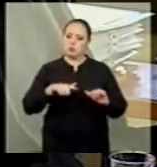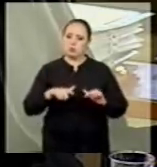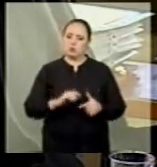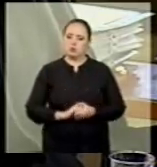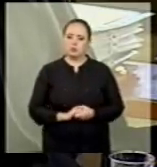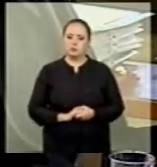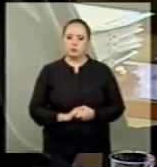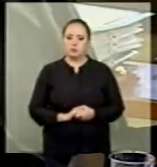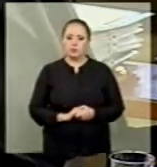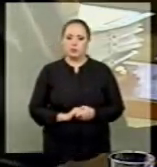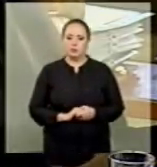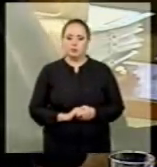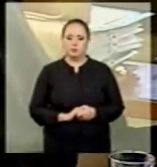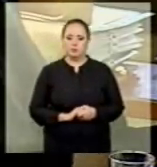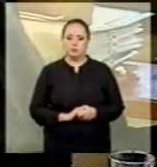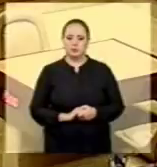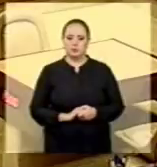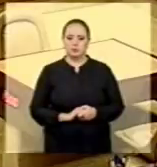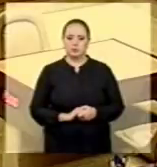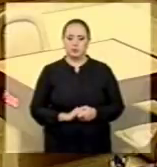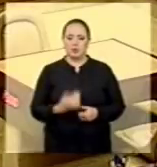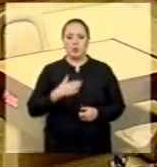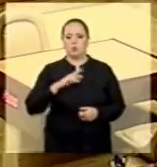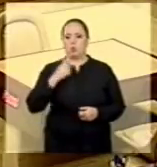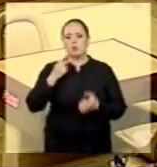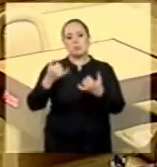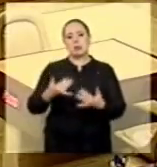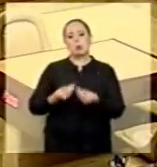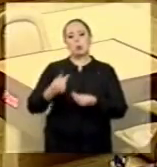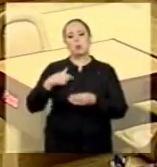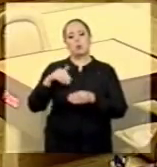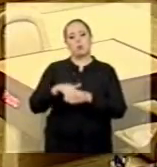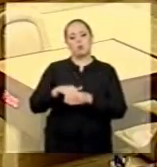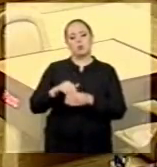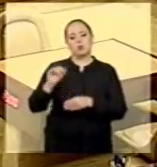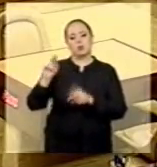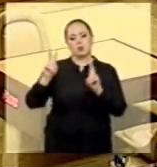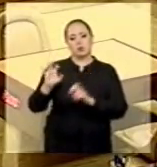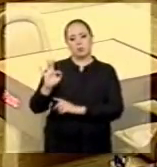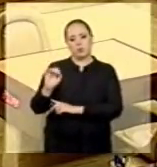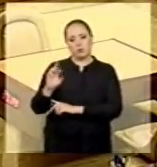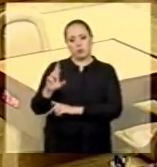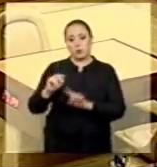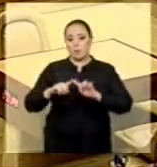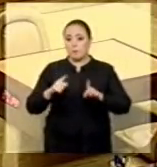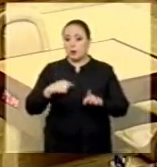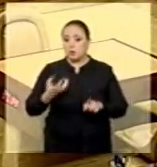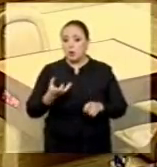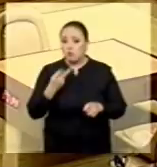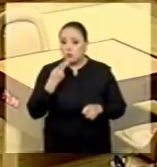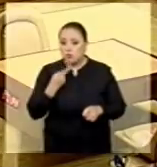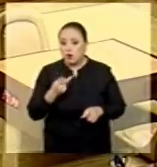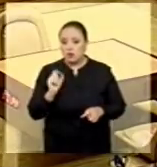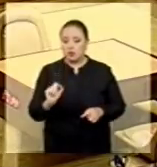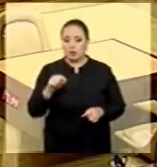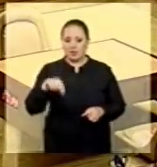Eu não estou aqui adiantando como vou votar no caso do foro. Mas aqui o que eu estou a dizer é que dizer que